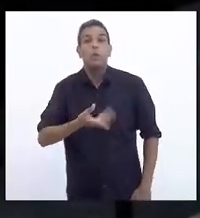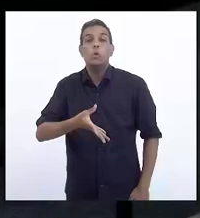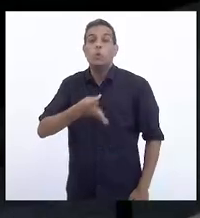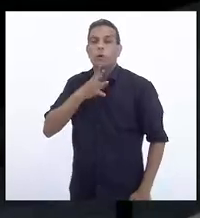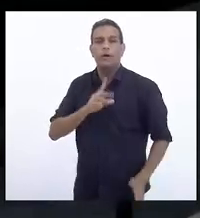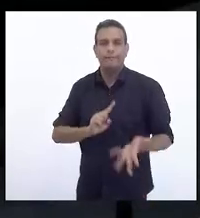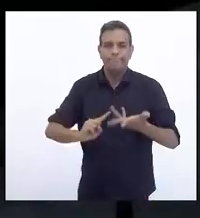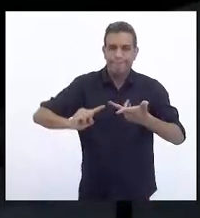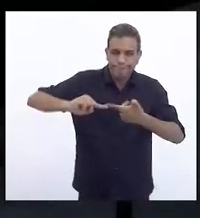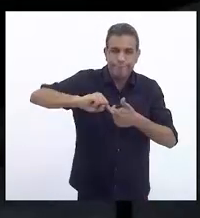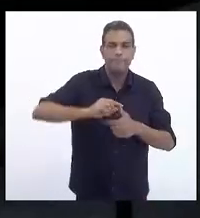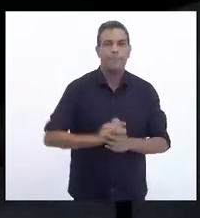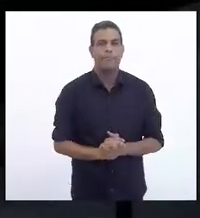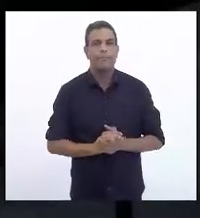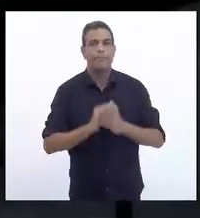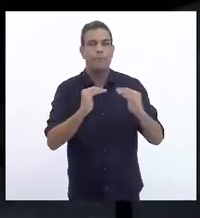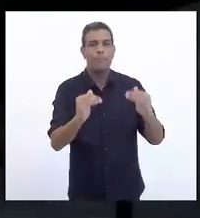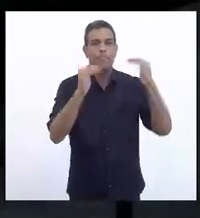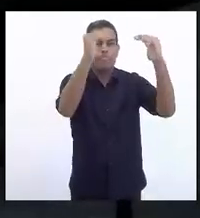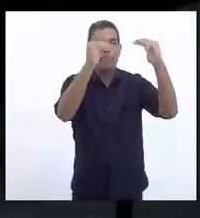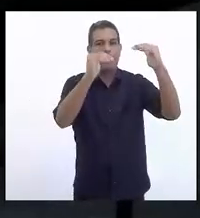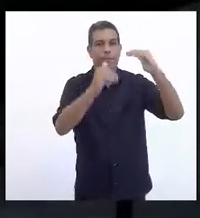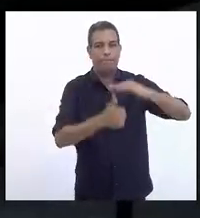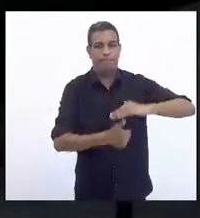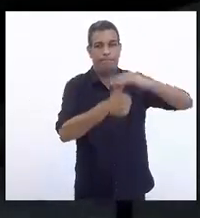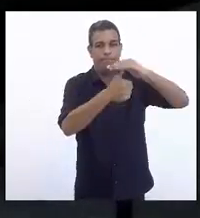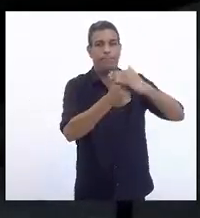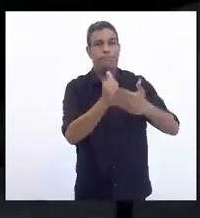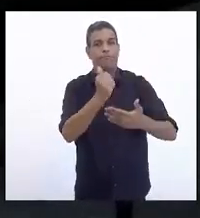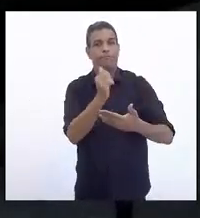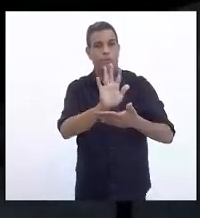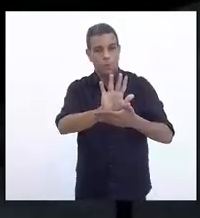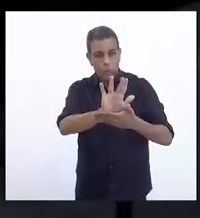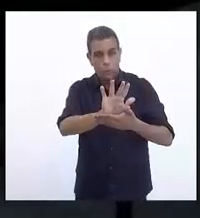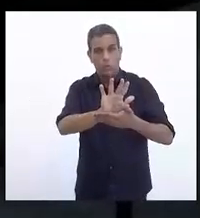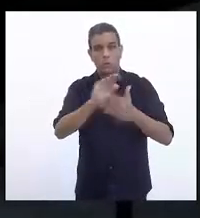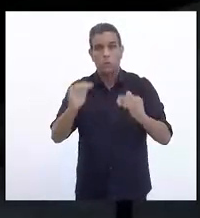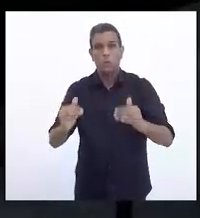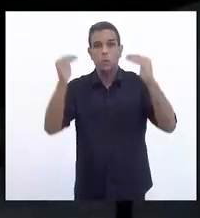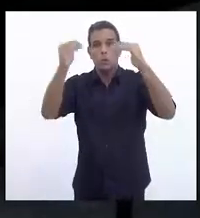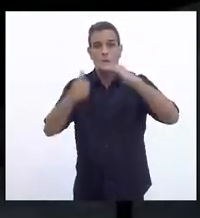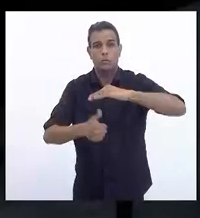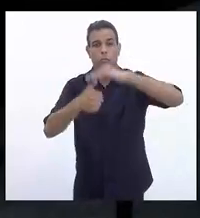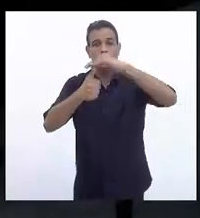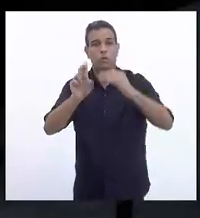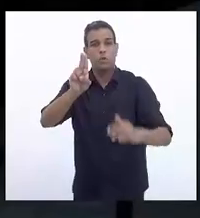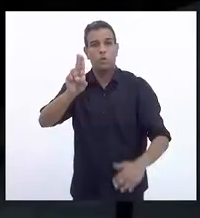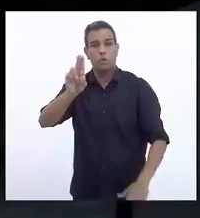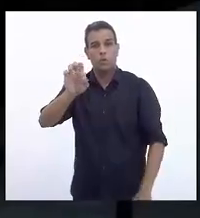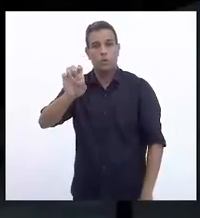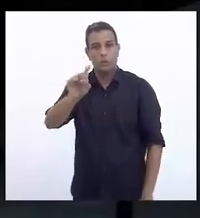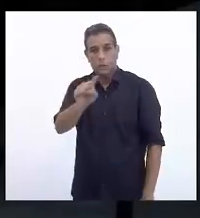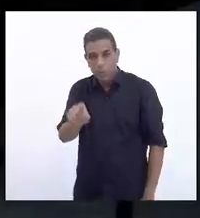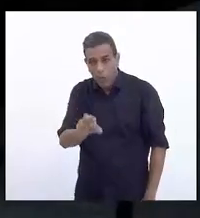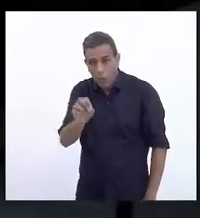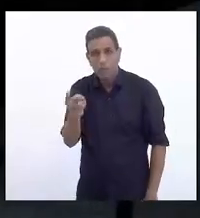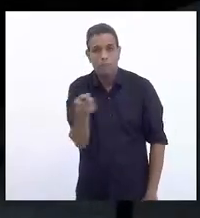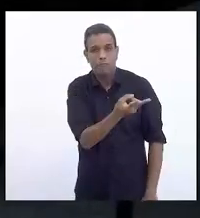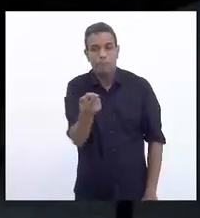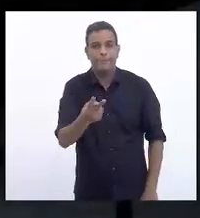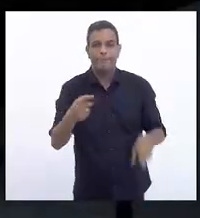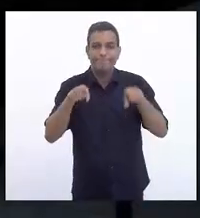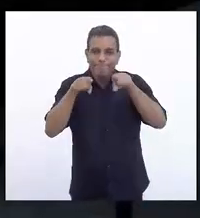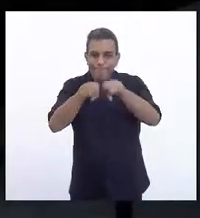inventando. O reitor da UERJ e a reitora da UESO disseram a seguinte frase: nenhum governador, como o governador